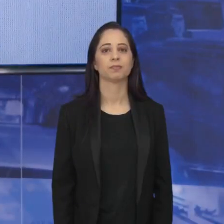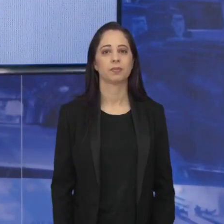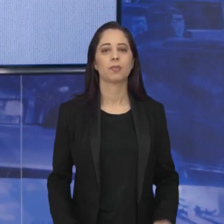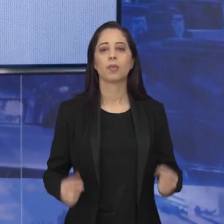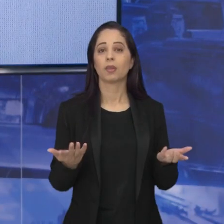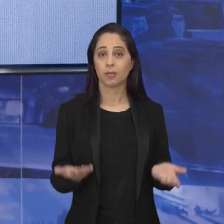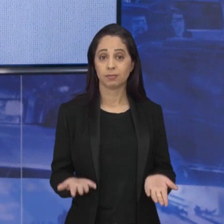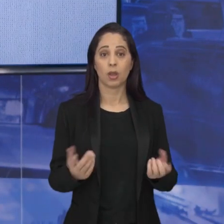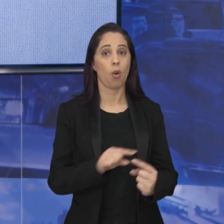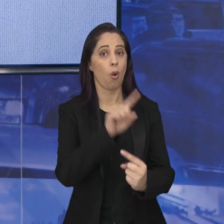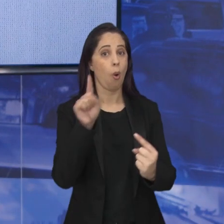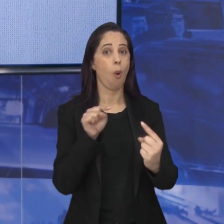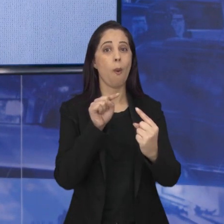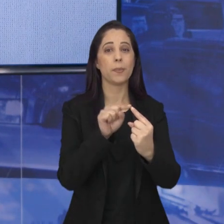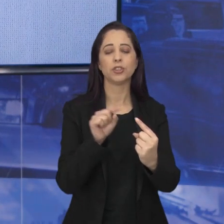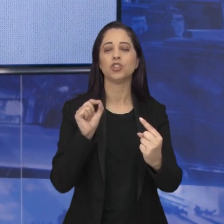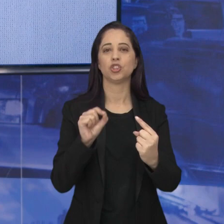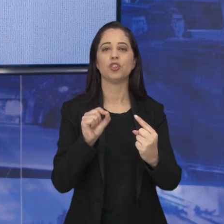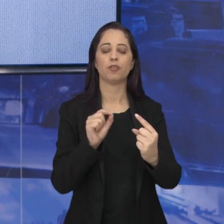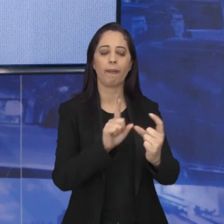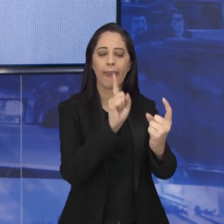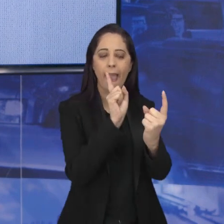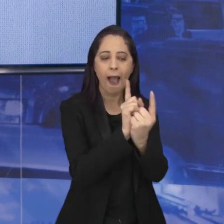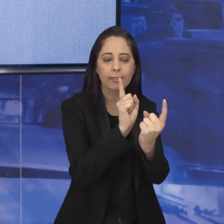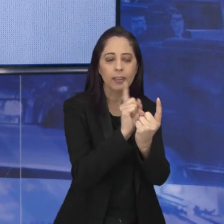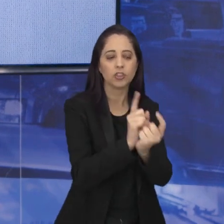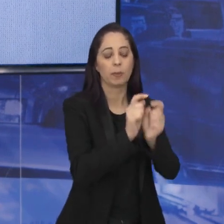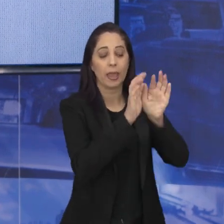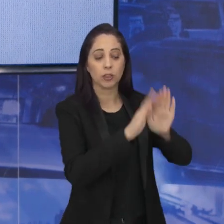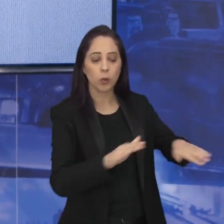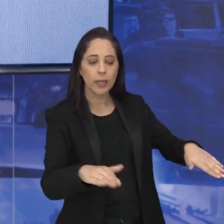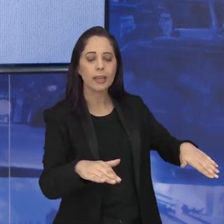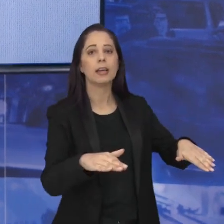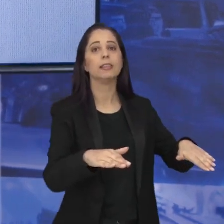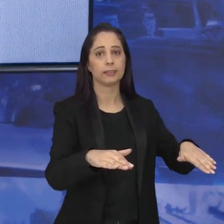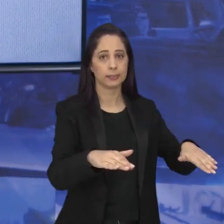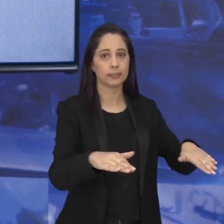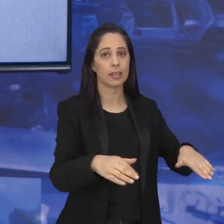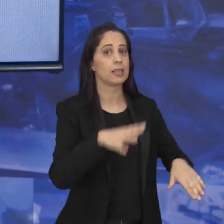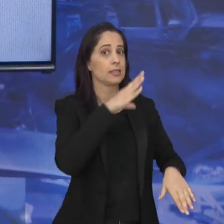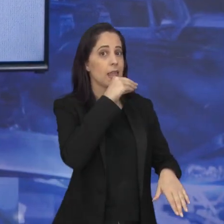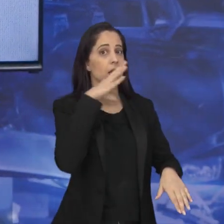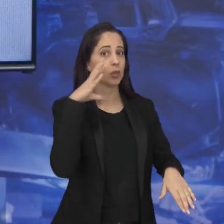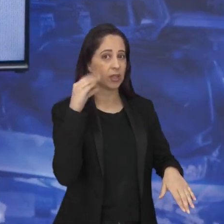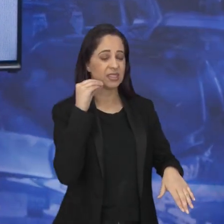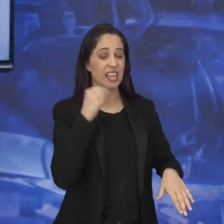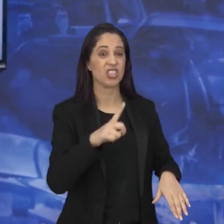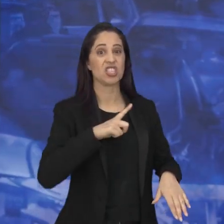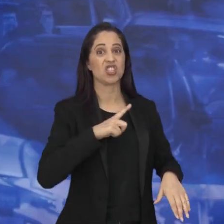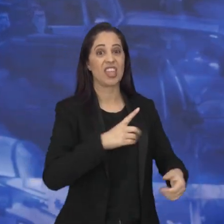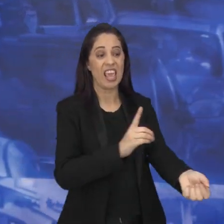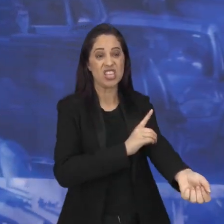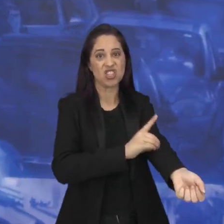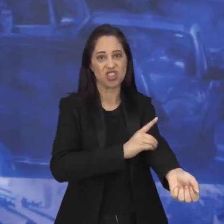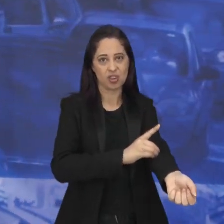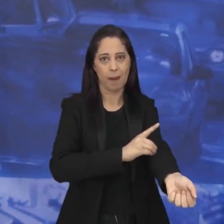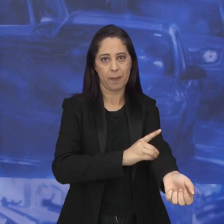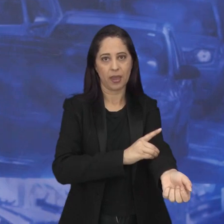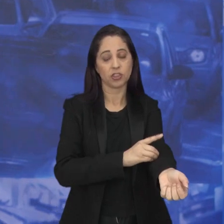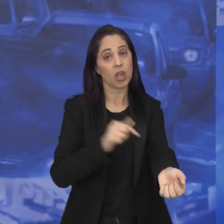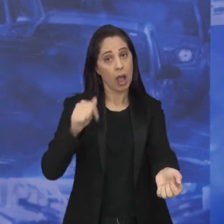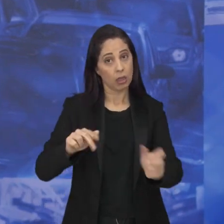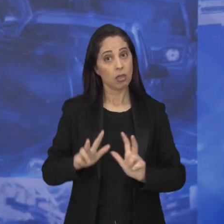E com o objetivo de garantir o bem-estar de crianças e adolescentes com diabetes mellitus, tramita aqui na Câmara um projeto de